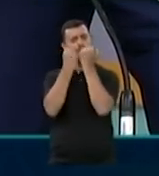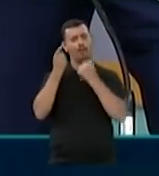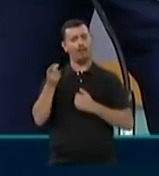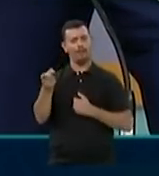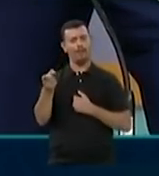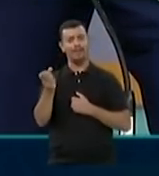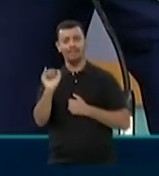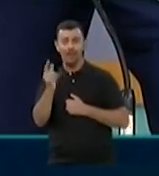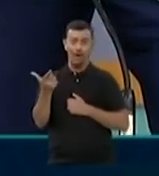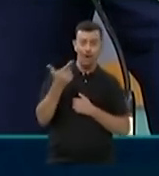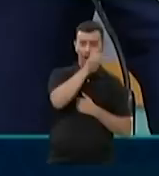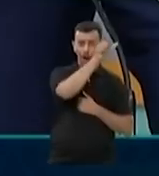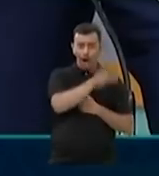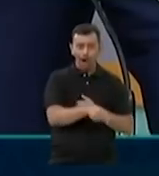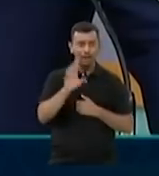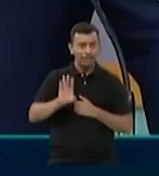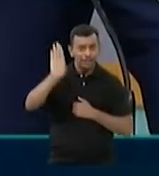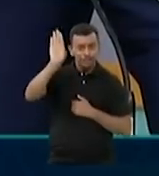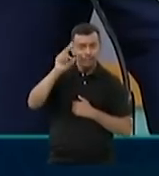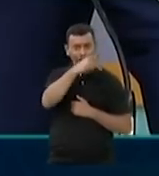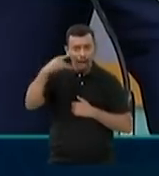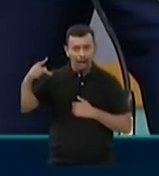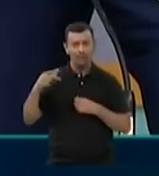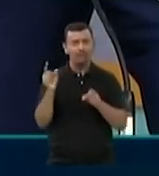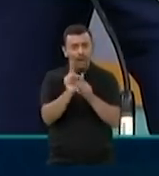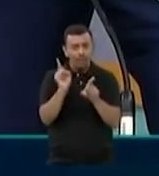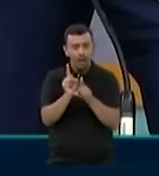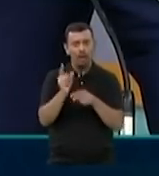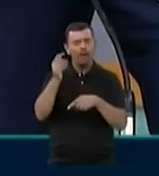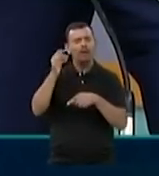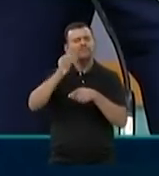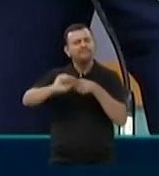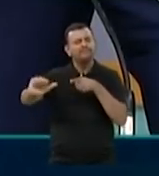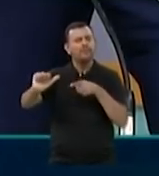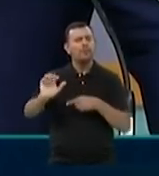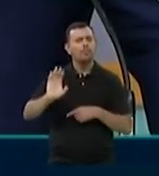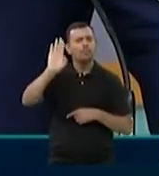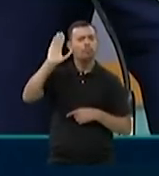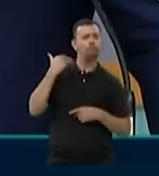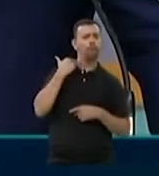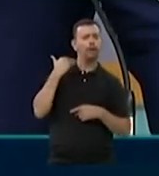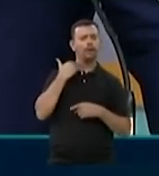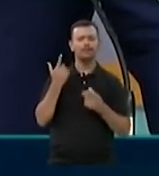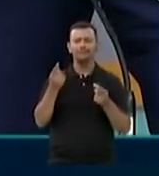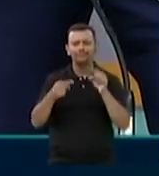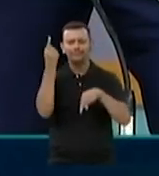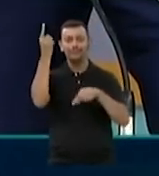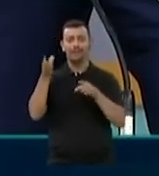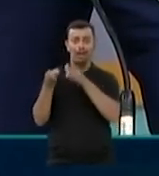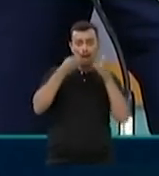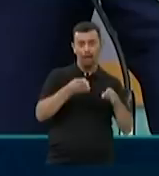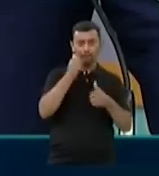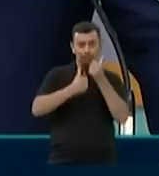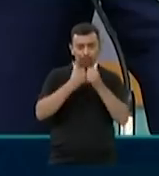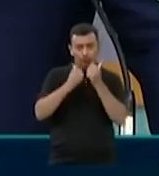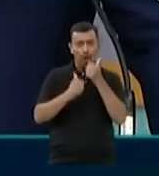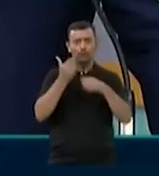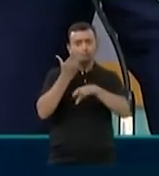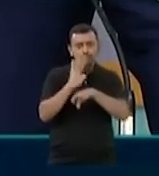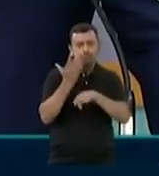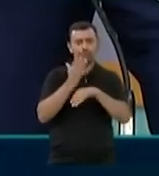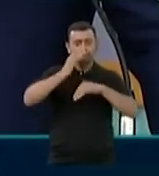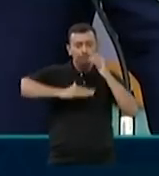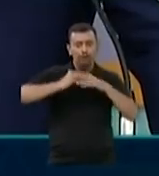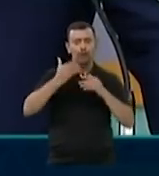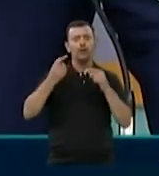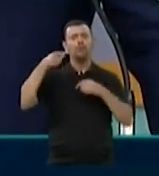banqueiro lá é a mesma coisa de botar o maradona para treinar a seleção brasileira no jogo contra a argentina ele